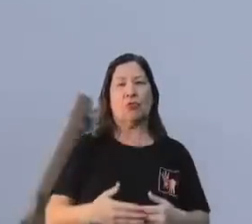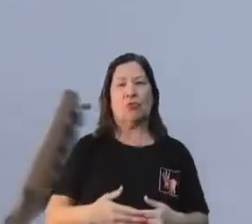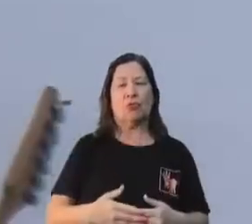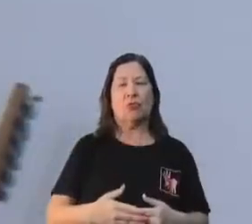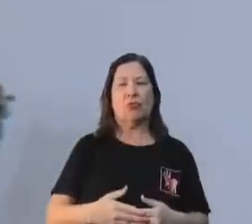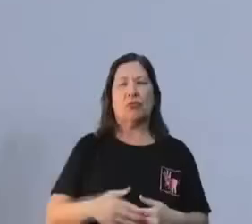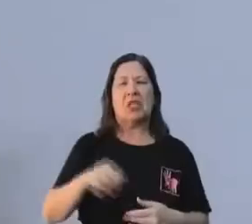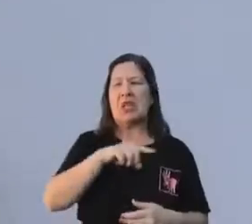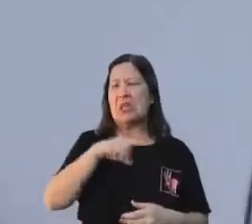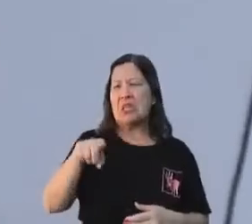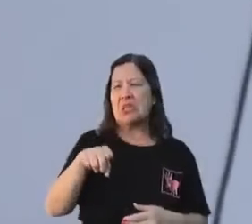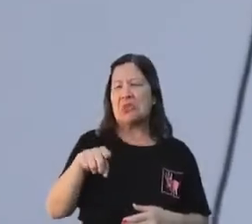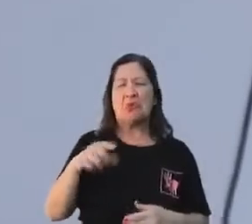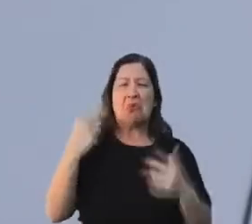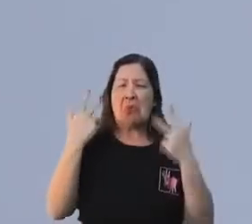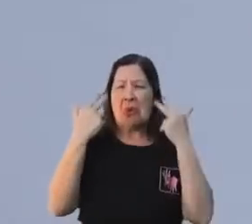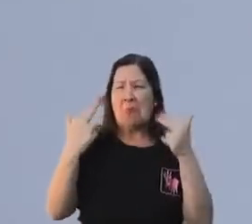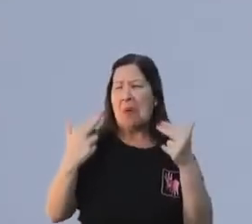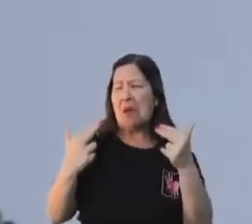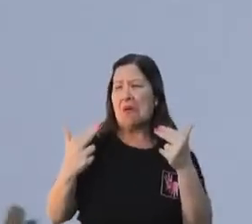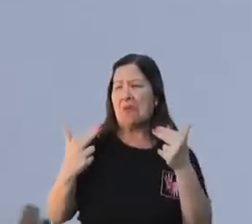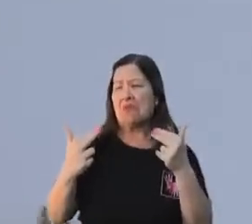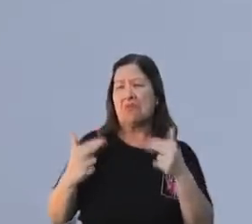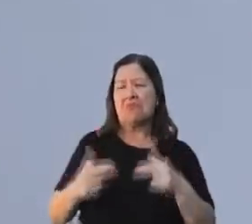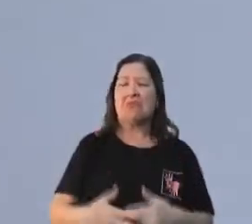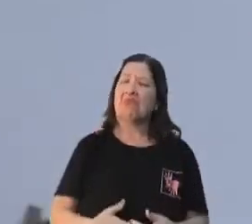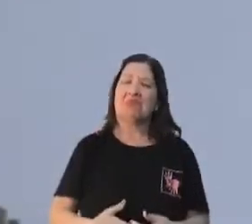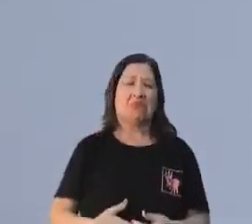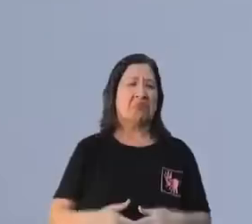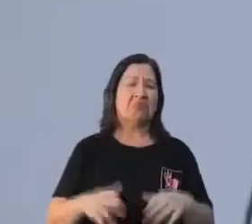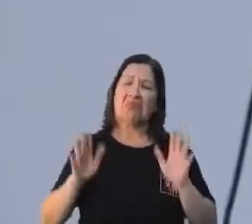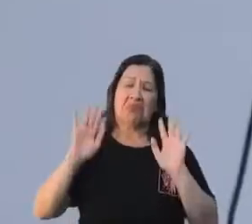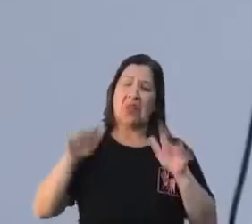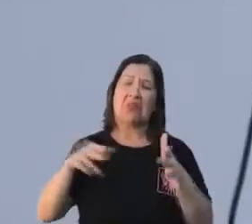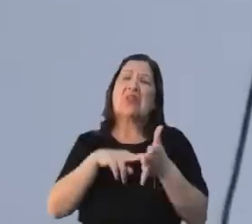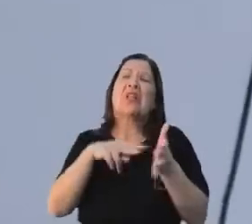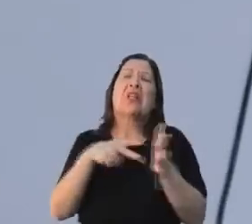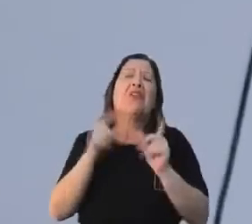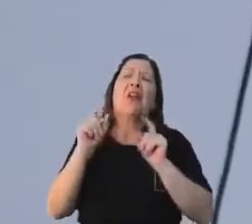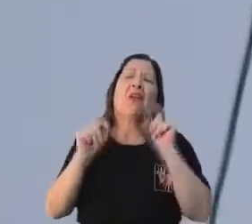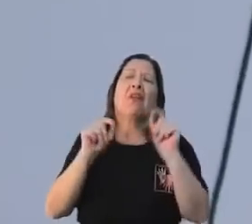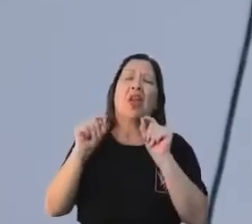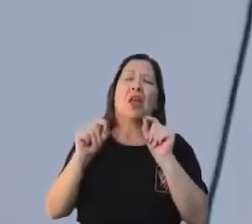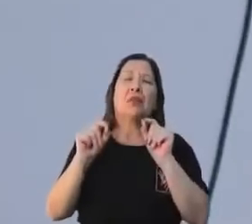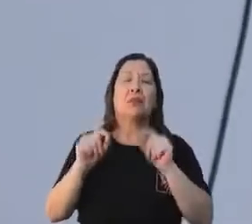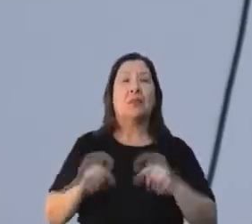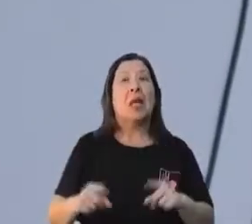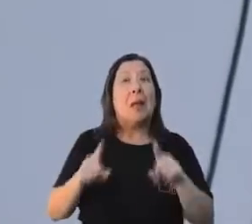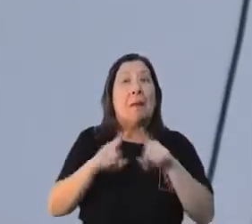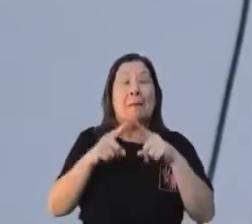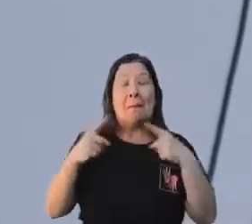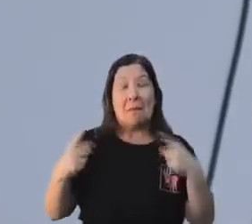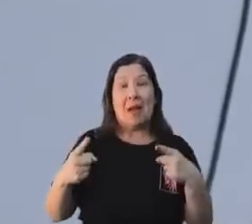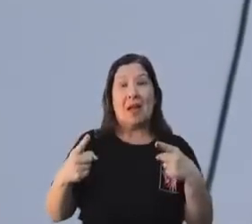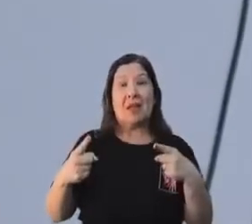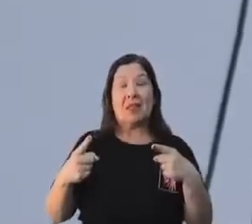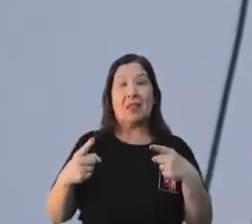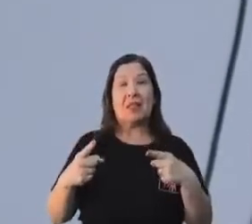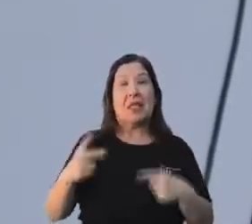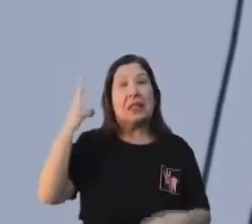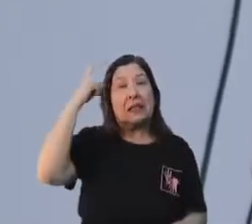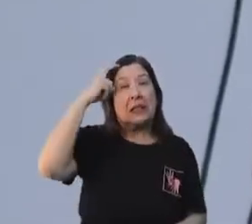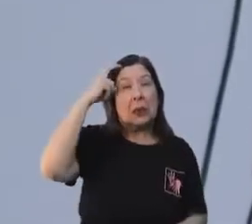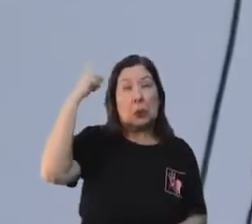nada. Só um gesto de humildade. Mas para a cultura israelita isso era um escândalo.